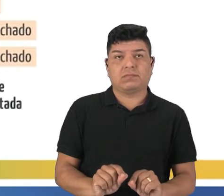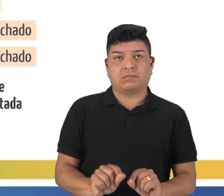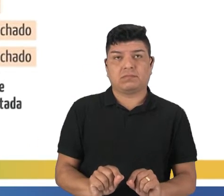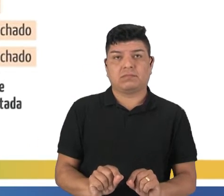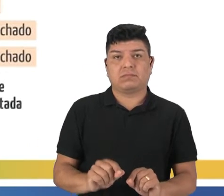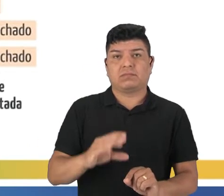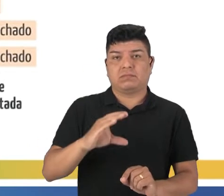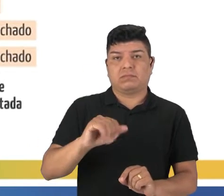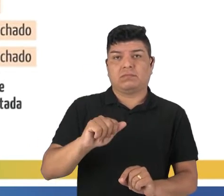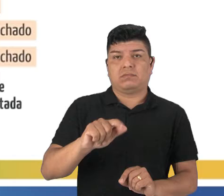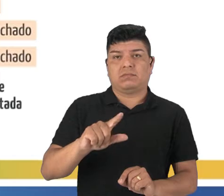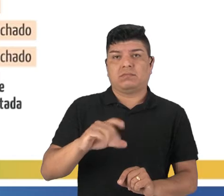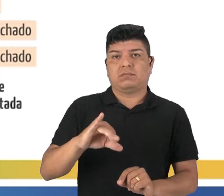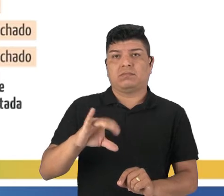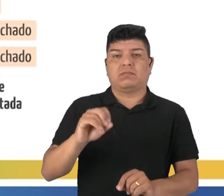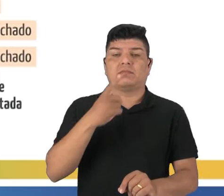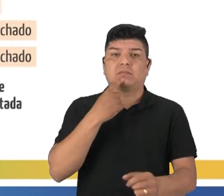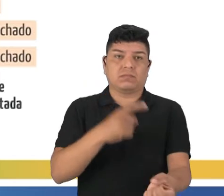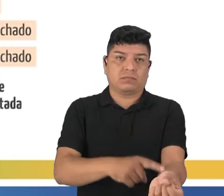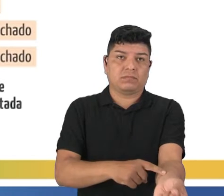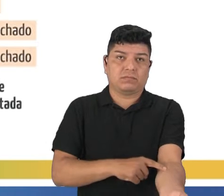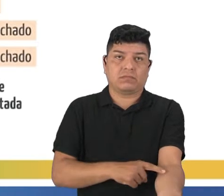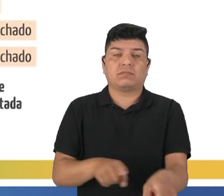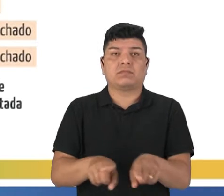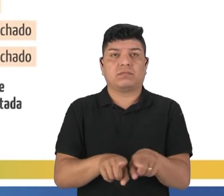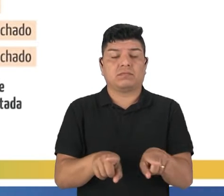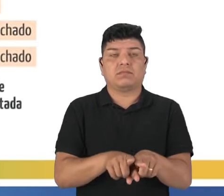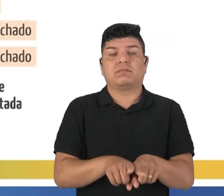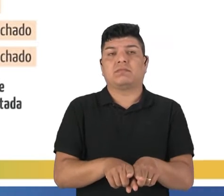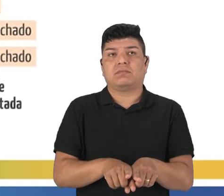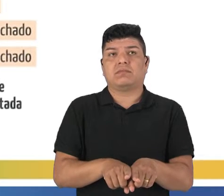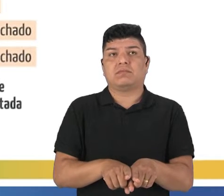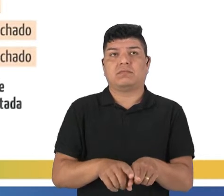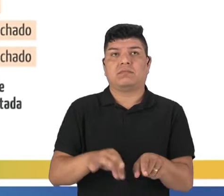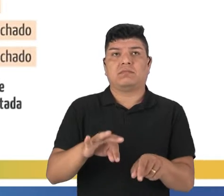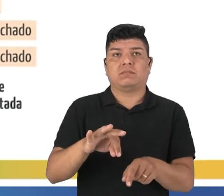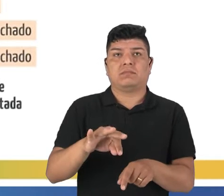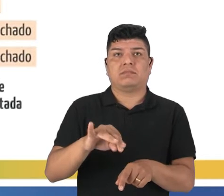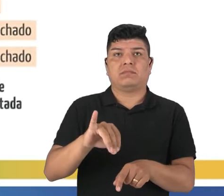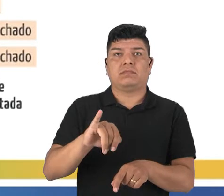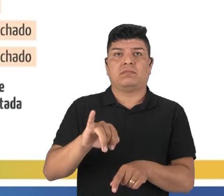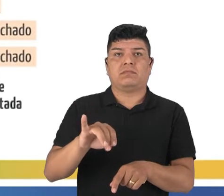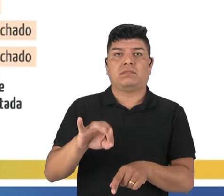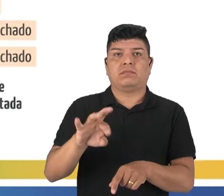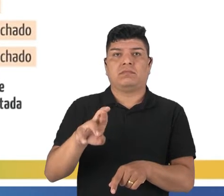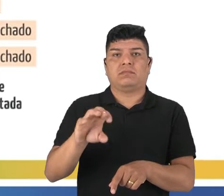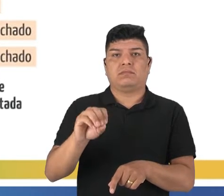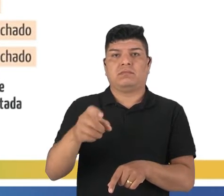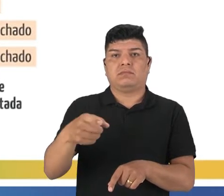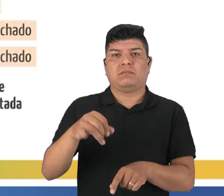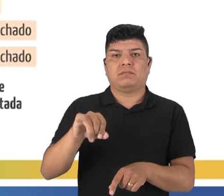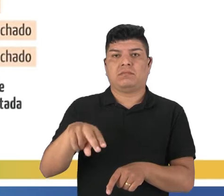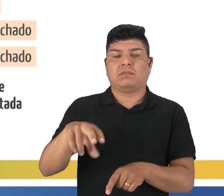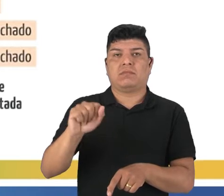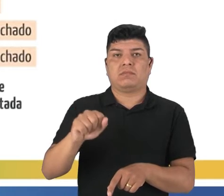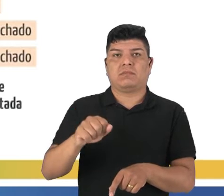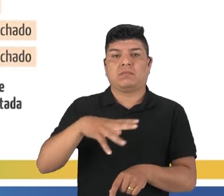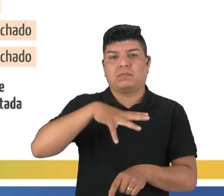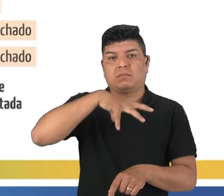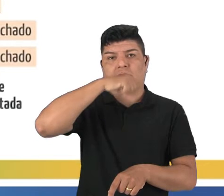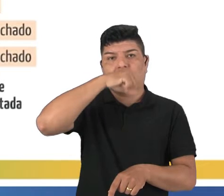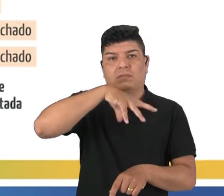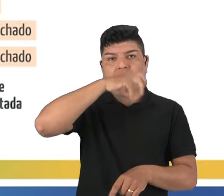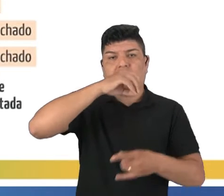de cálcio no sangue. E também a tiroxina, que atua no metabolismo e na